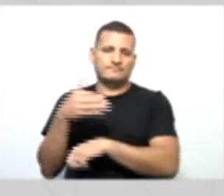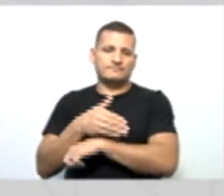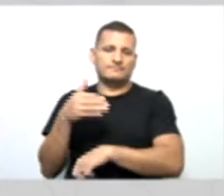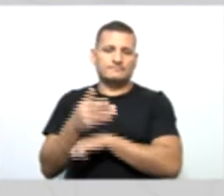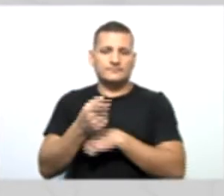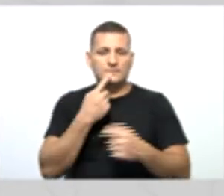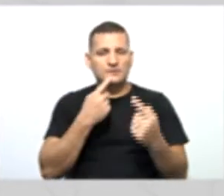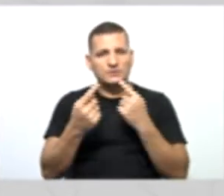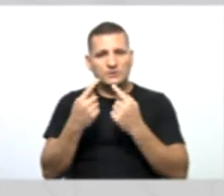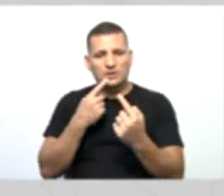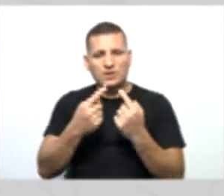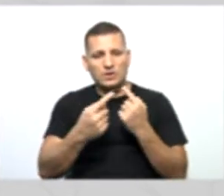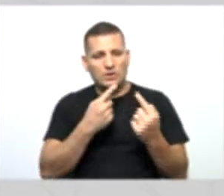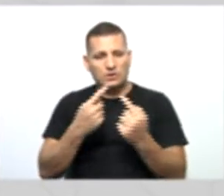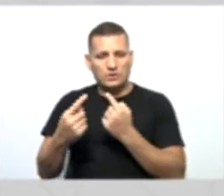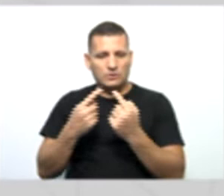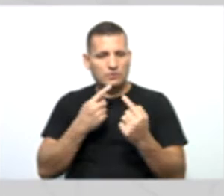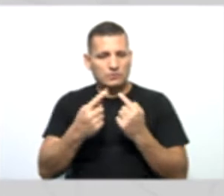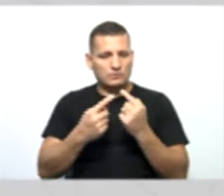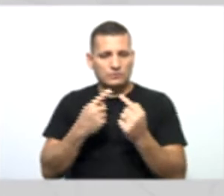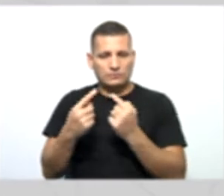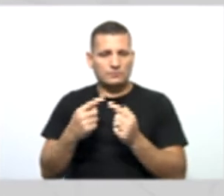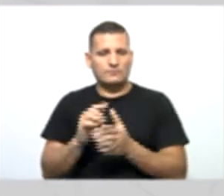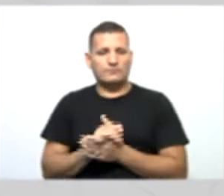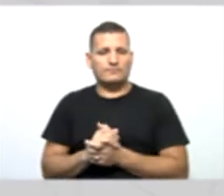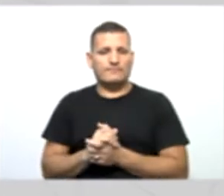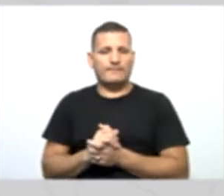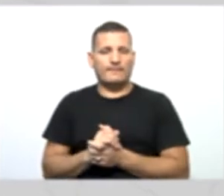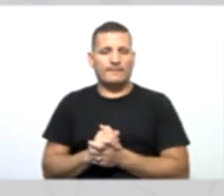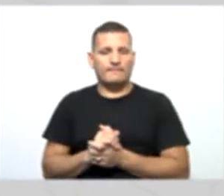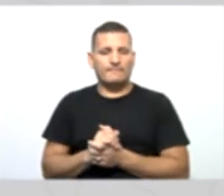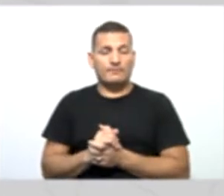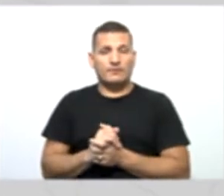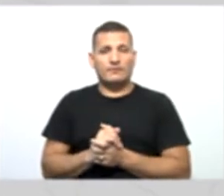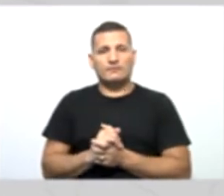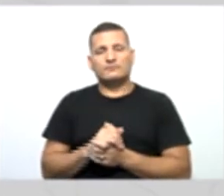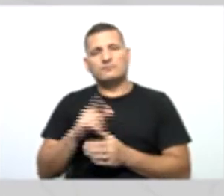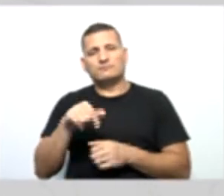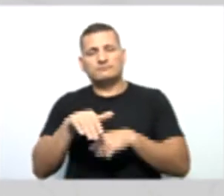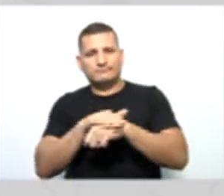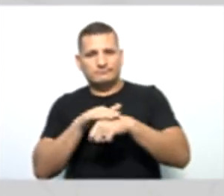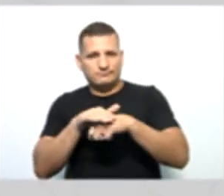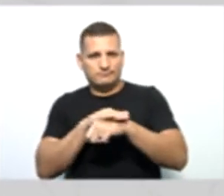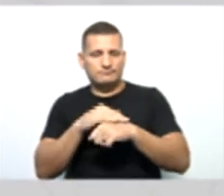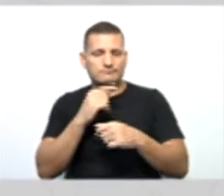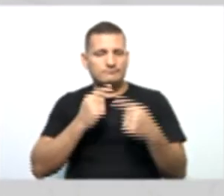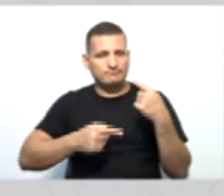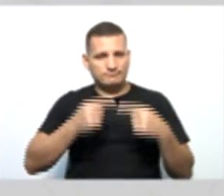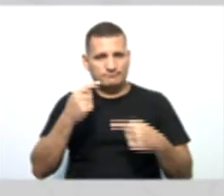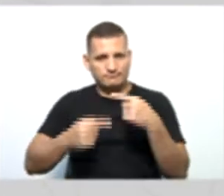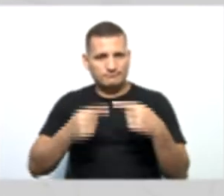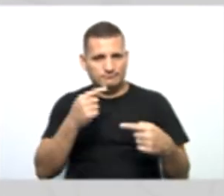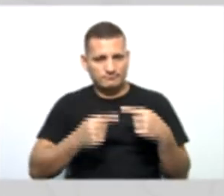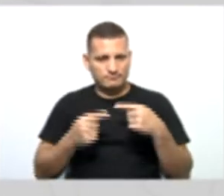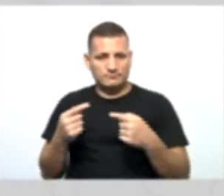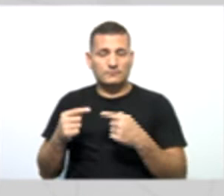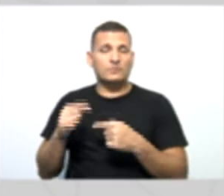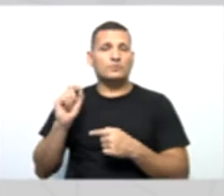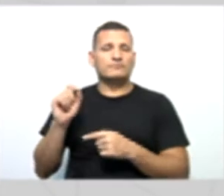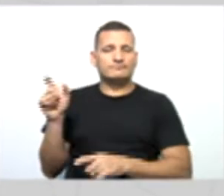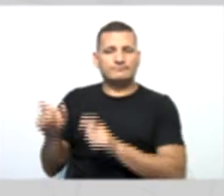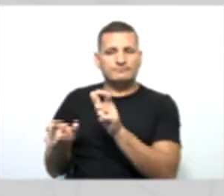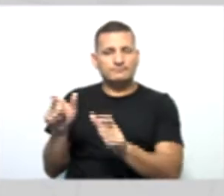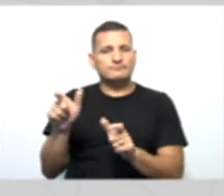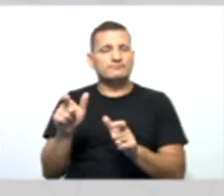participativo, por meio de um processo dialógico, é uma conversa, é algo que é discutido, debatido, entre os